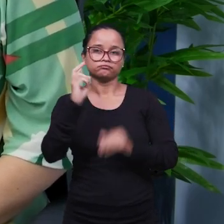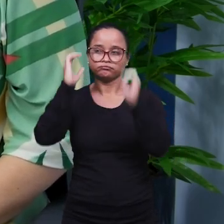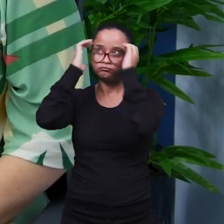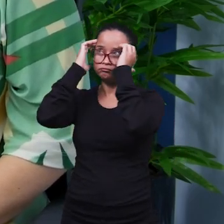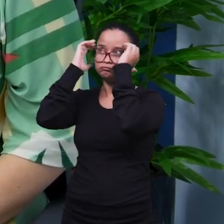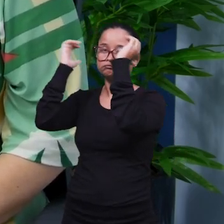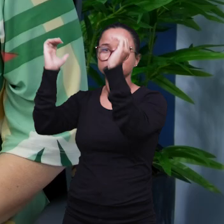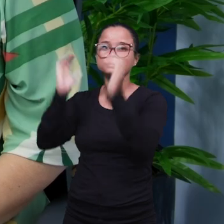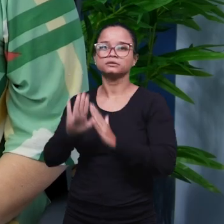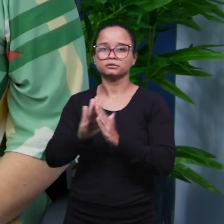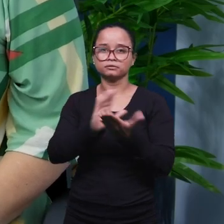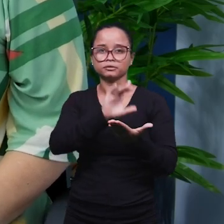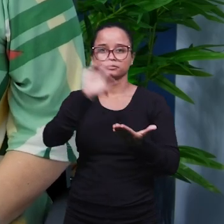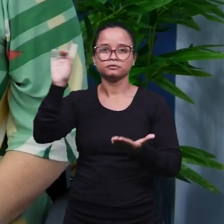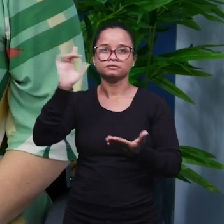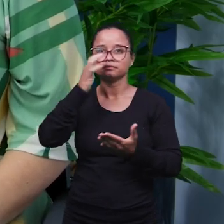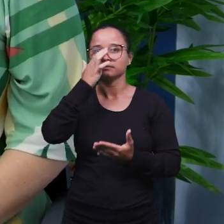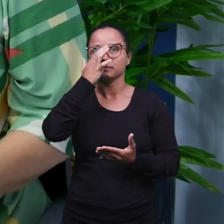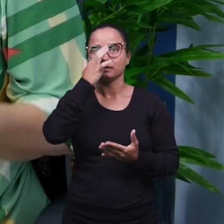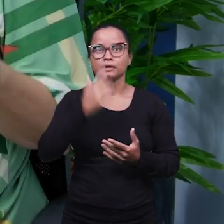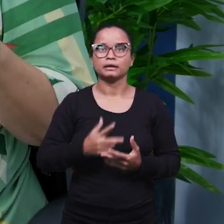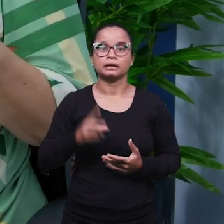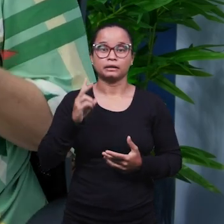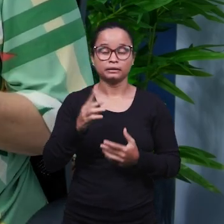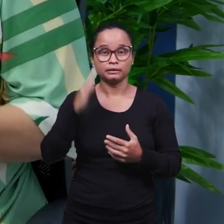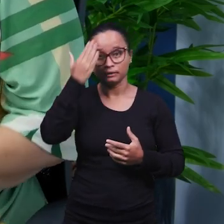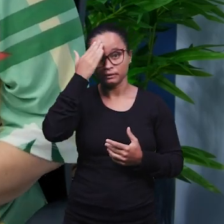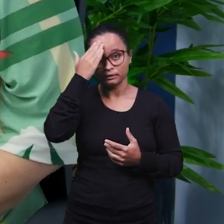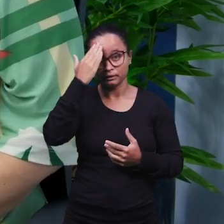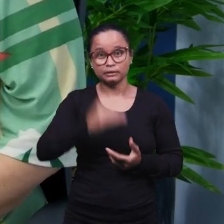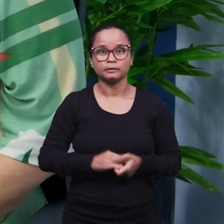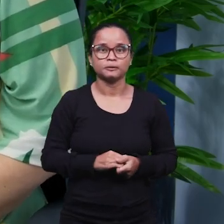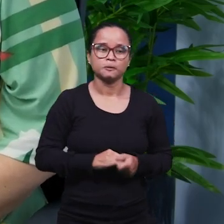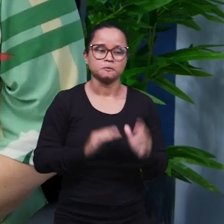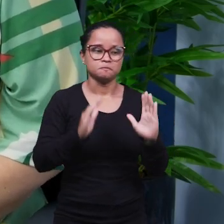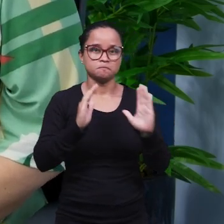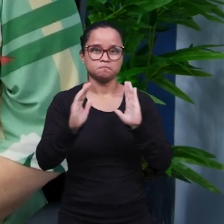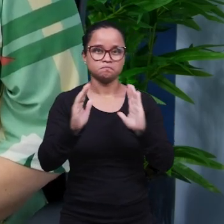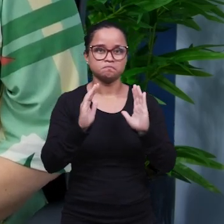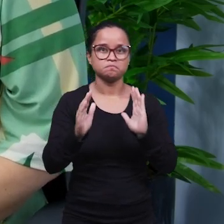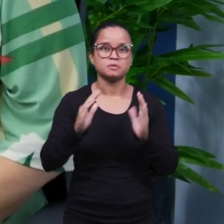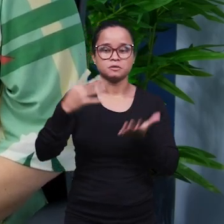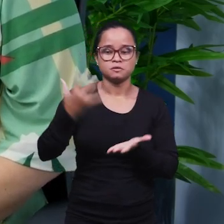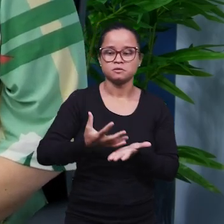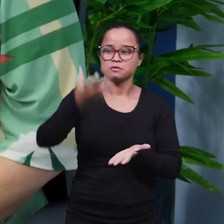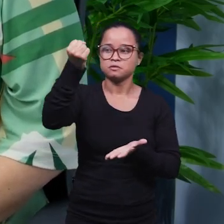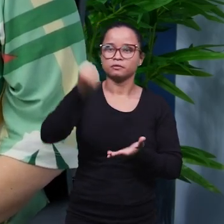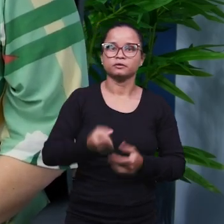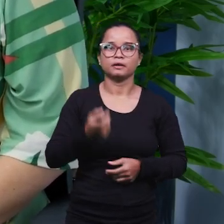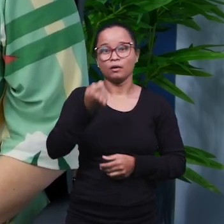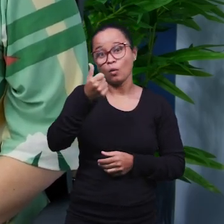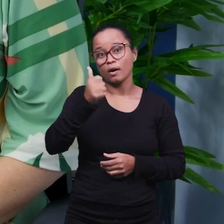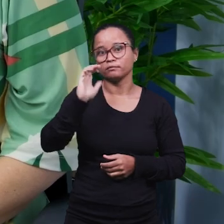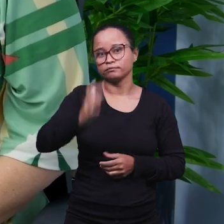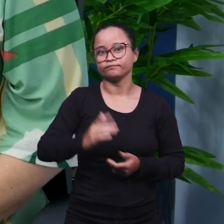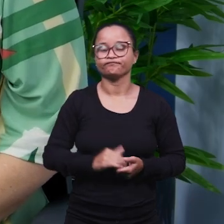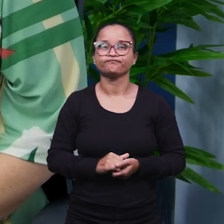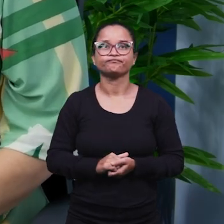está obedecendo a palavra do Senhor, ela está discernindo o momento do arrebatamento que está